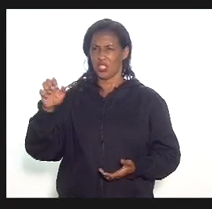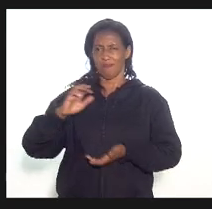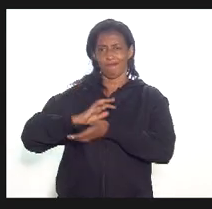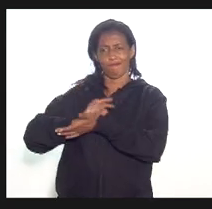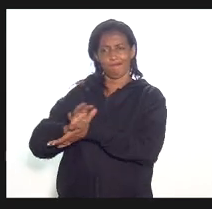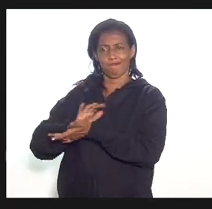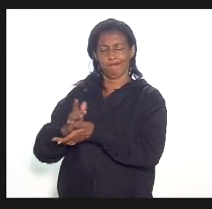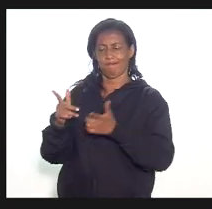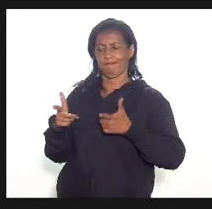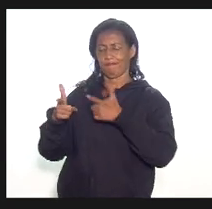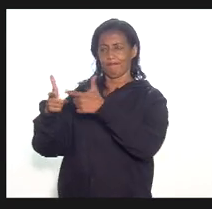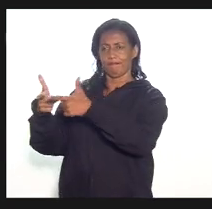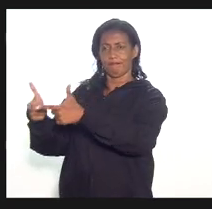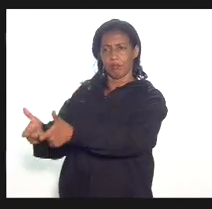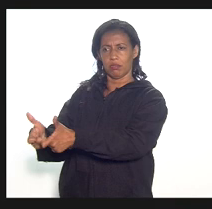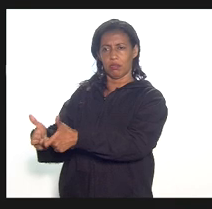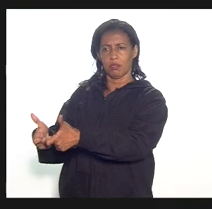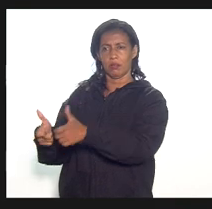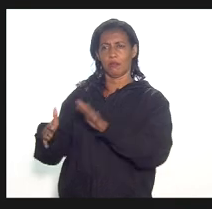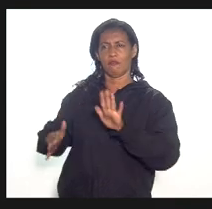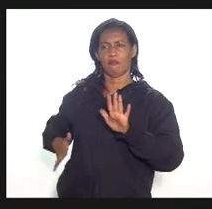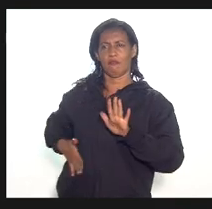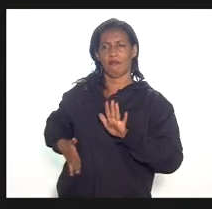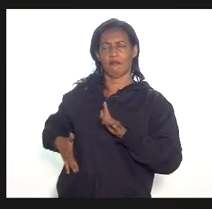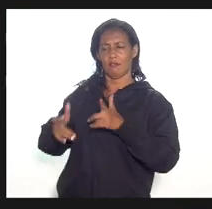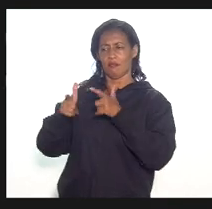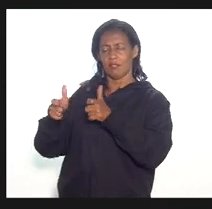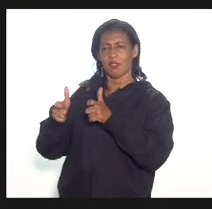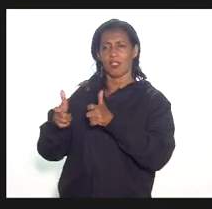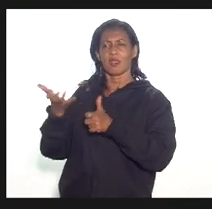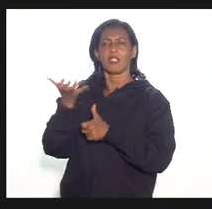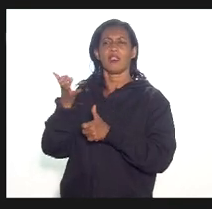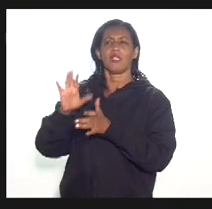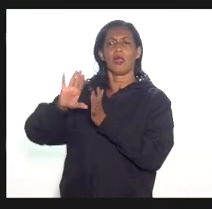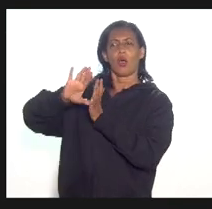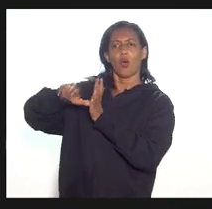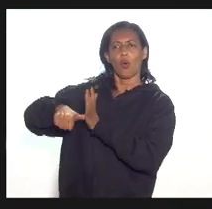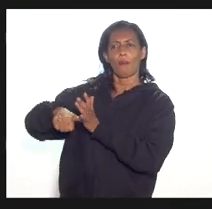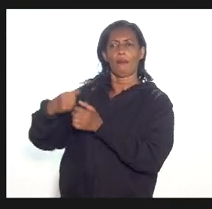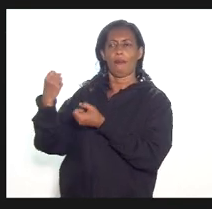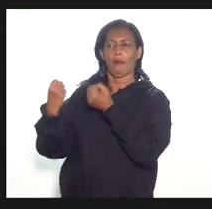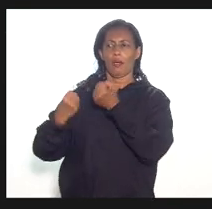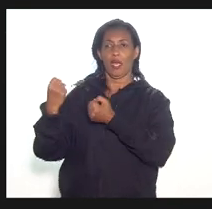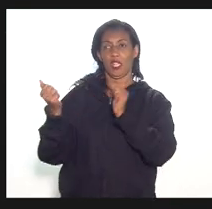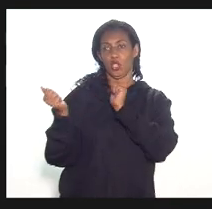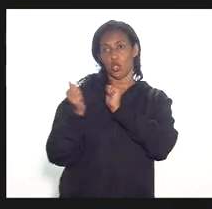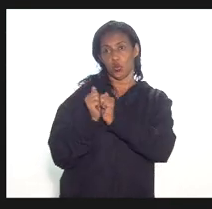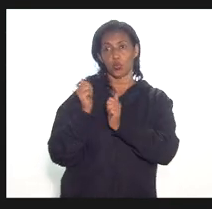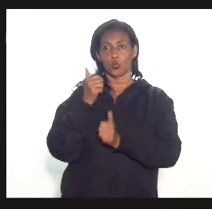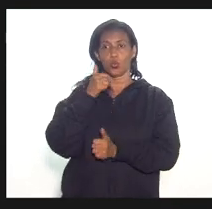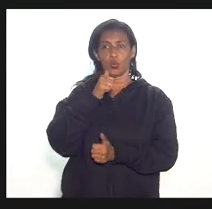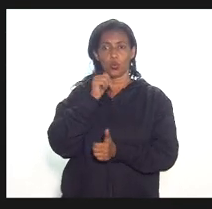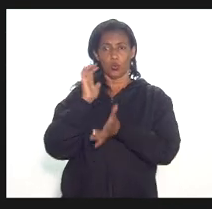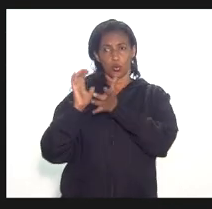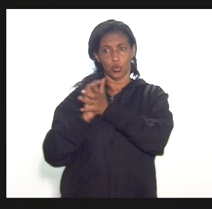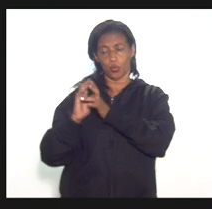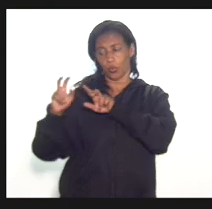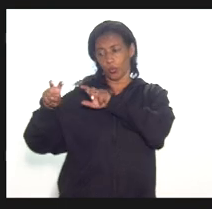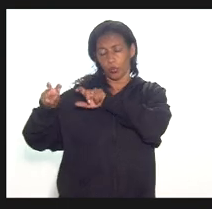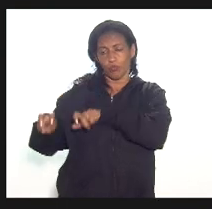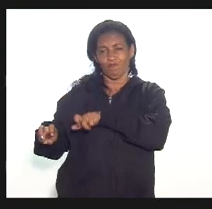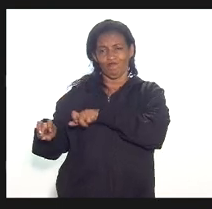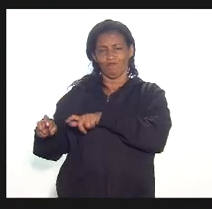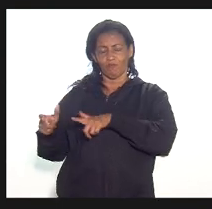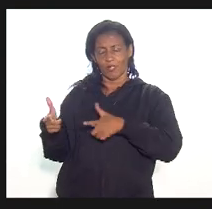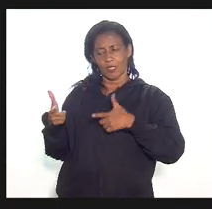assassinado por marginais ali que tentaram roubar o carro dele ele estava vindo com a esposa tentaram assaltar e mais essa